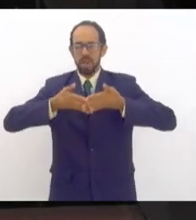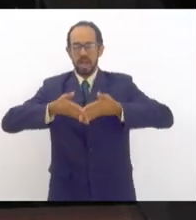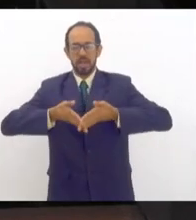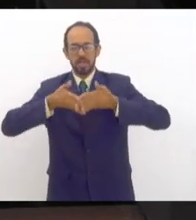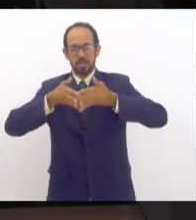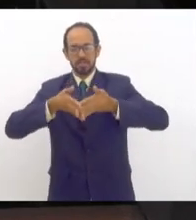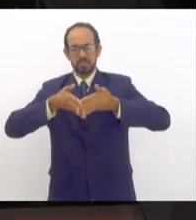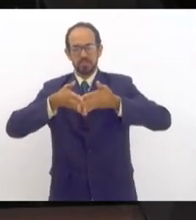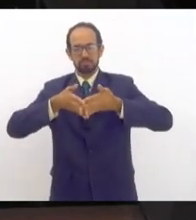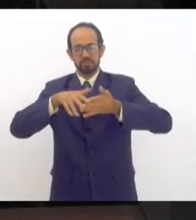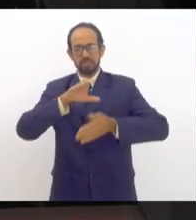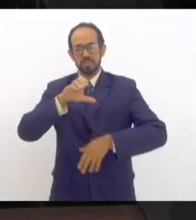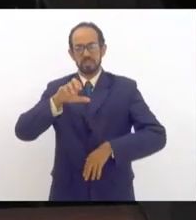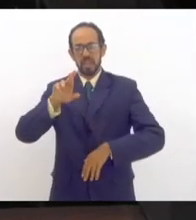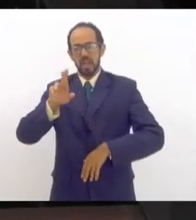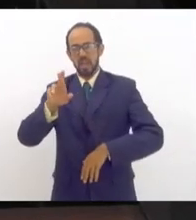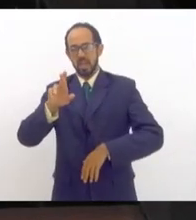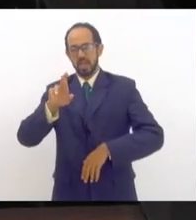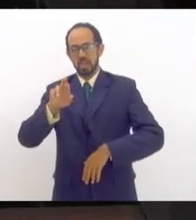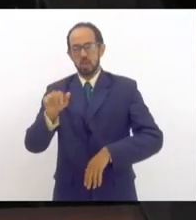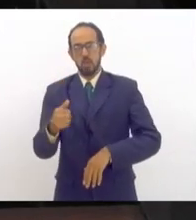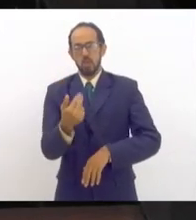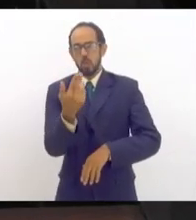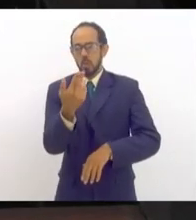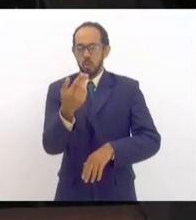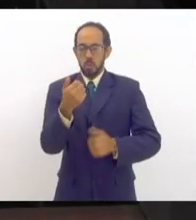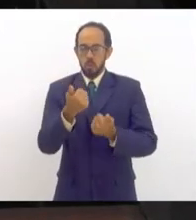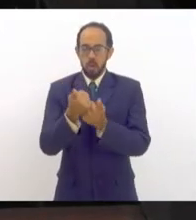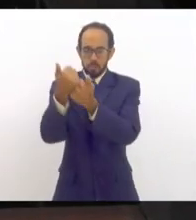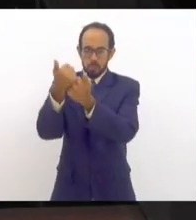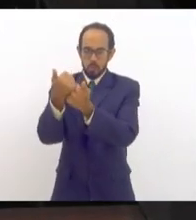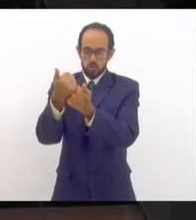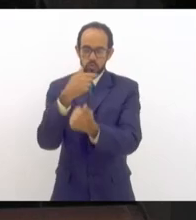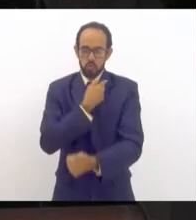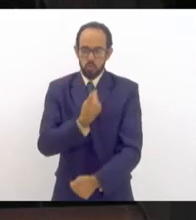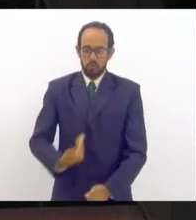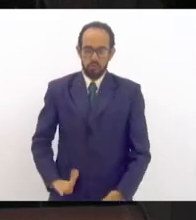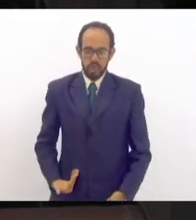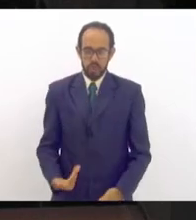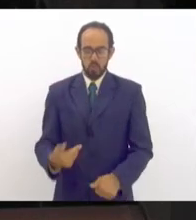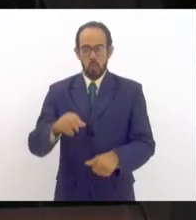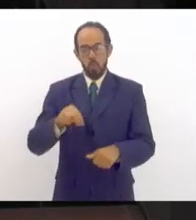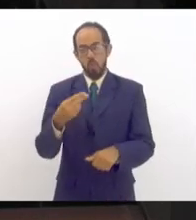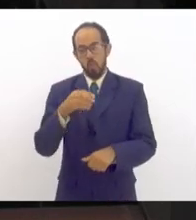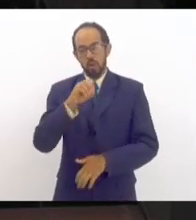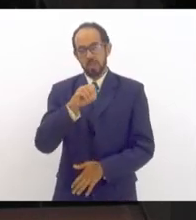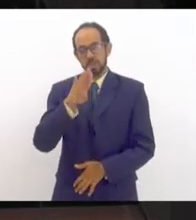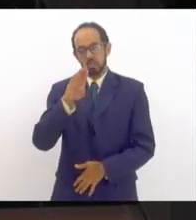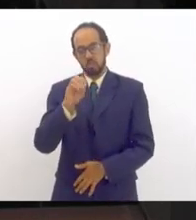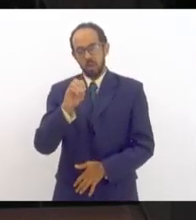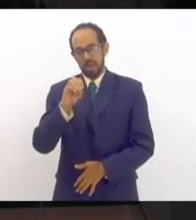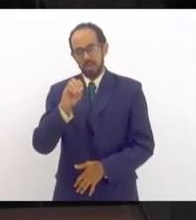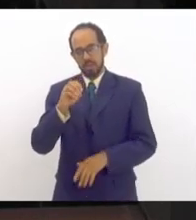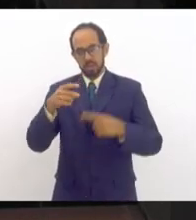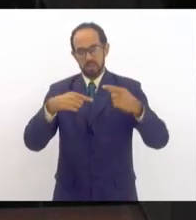com o apoio do governo do estado nesse de serviço seja na BR 040